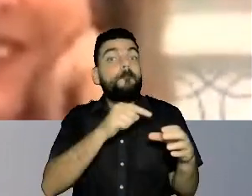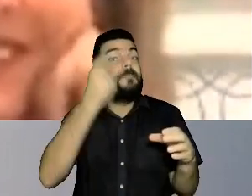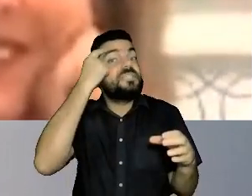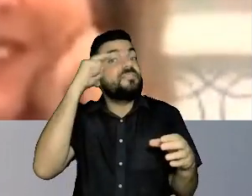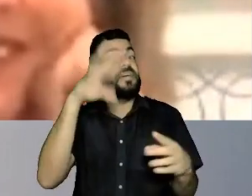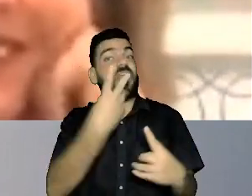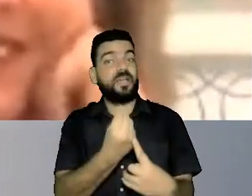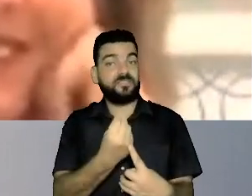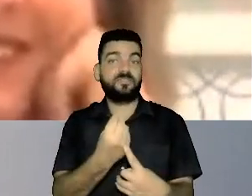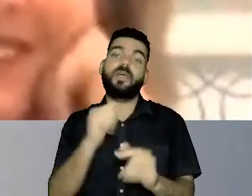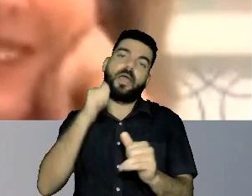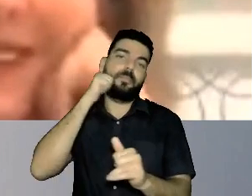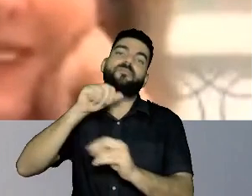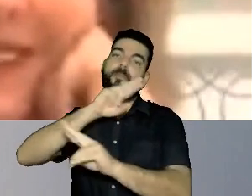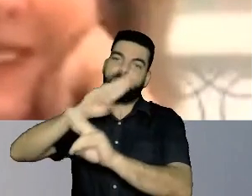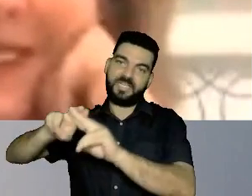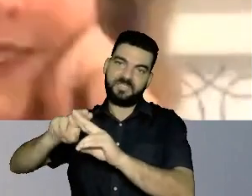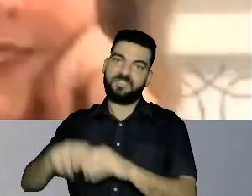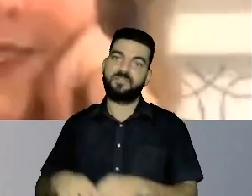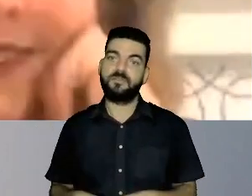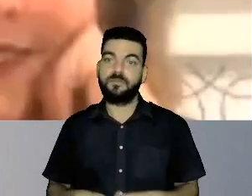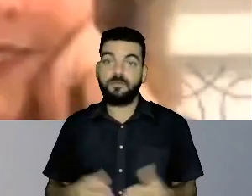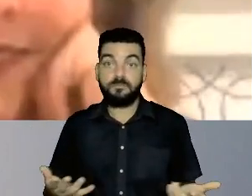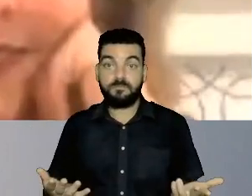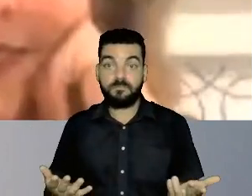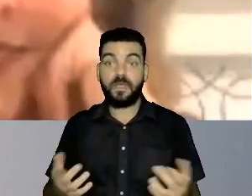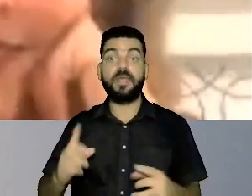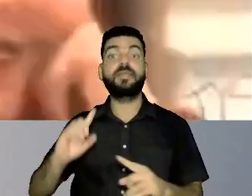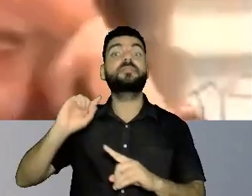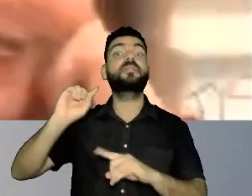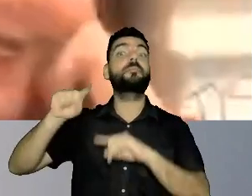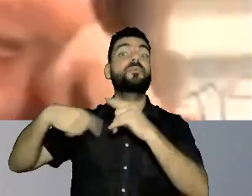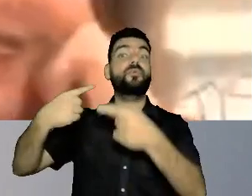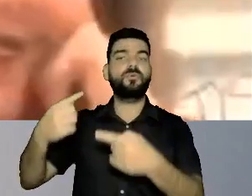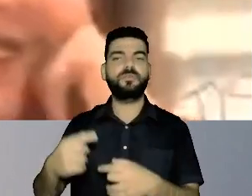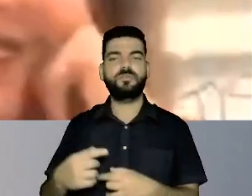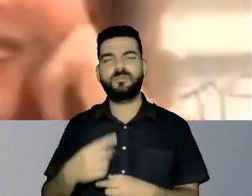arte, dizia que era vandalismo.